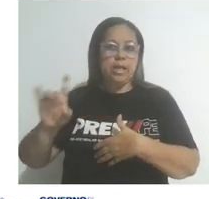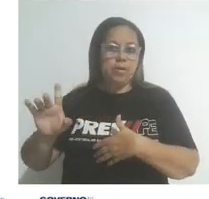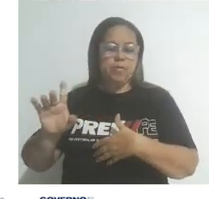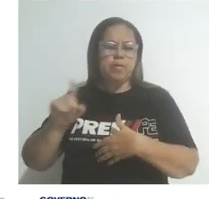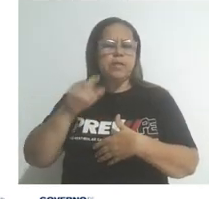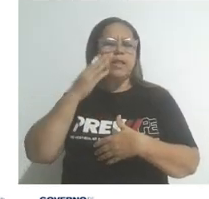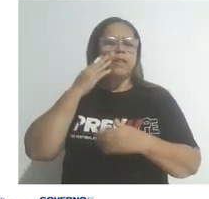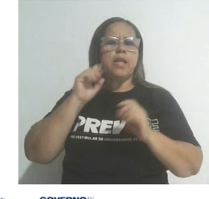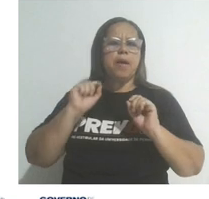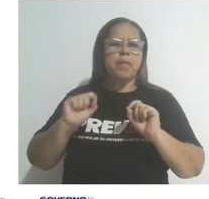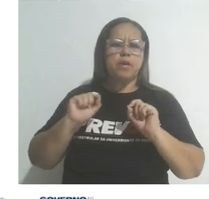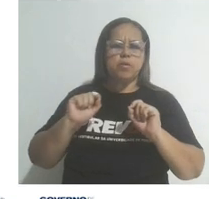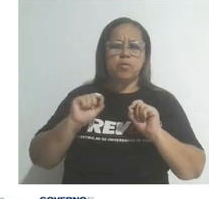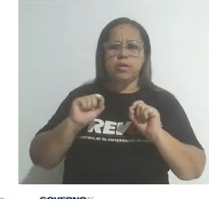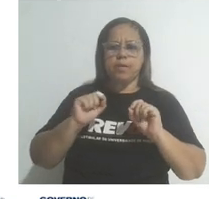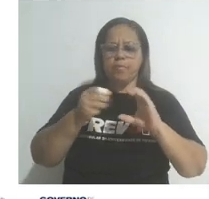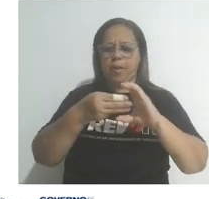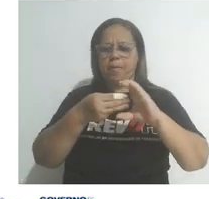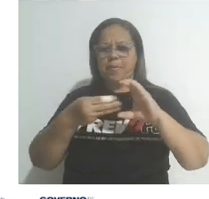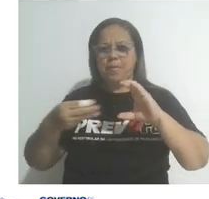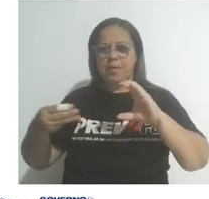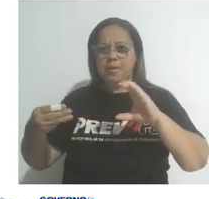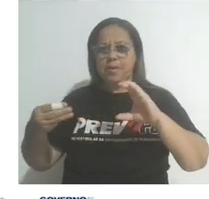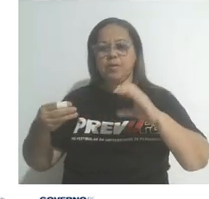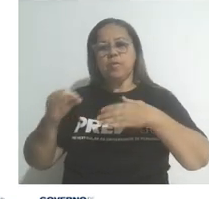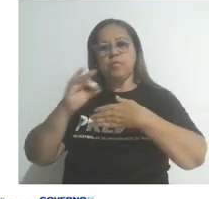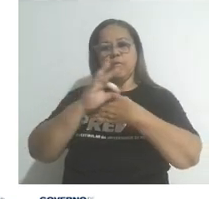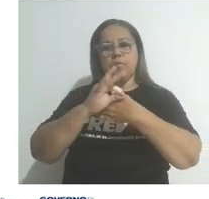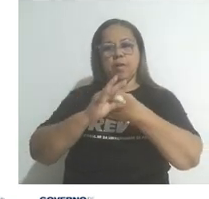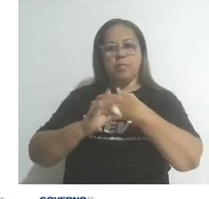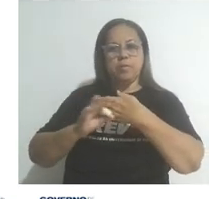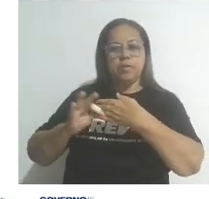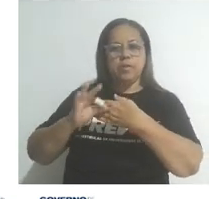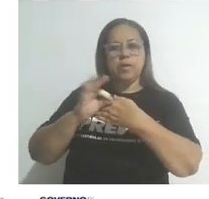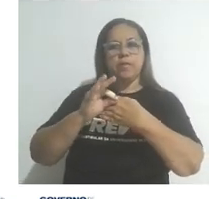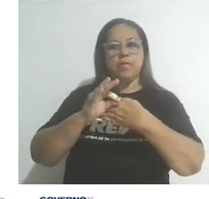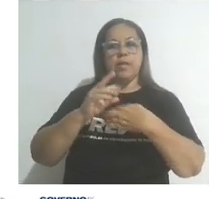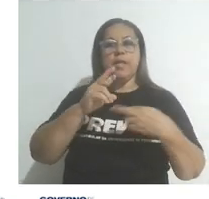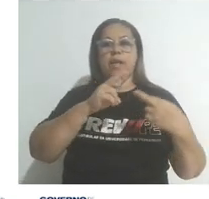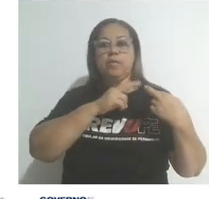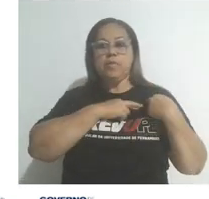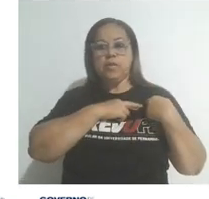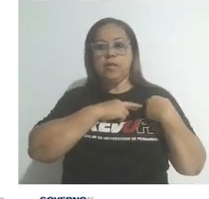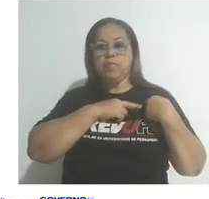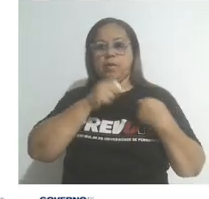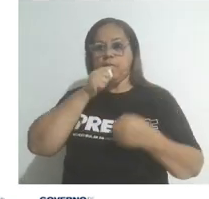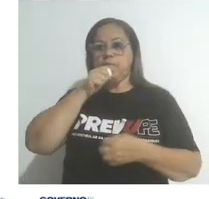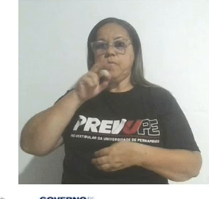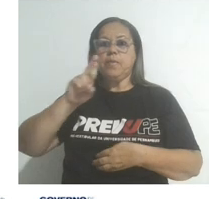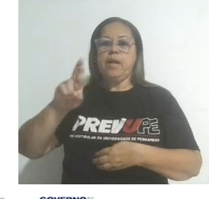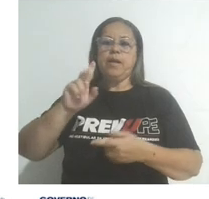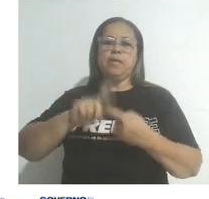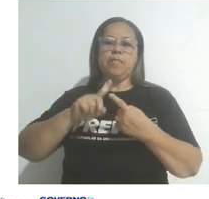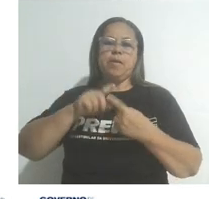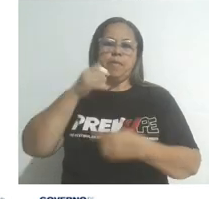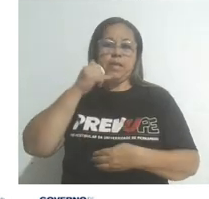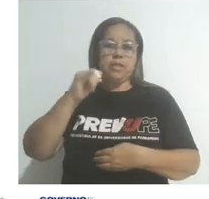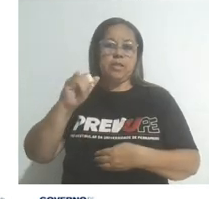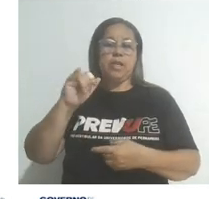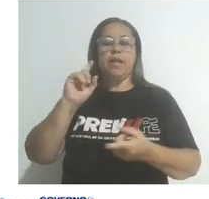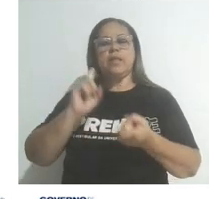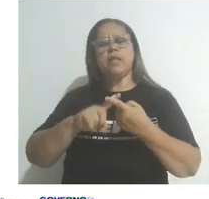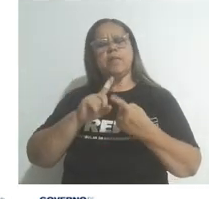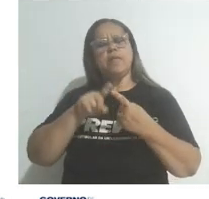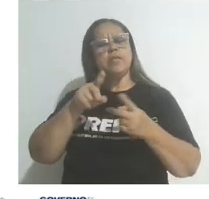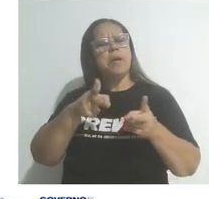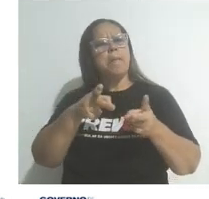importante você saber, pessoal, que a mitocôndria é uma organela que é responsável pela respiração celular, pela produção de energia. E é importante